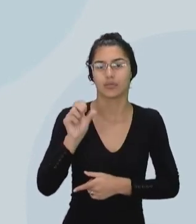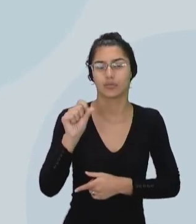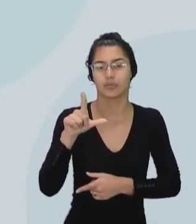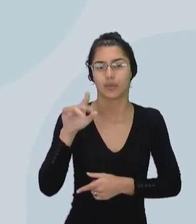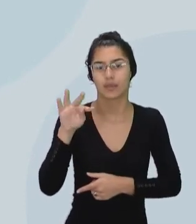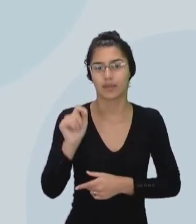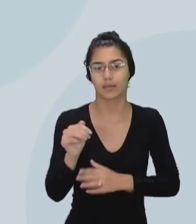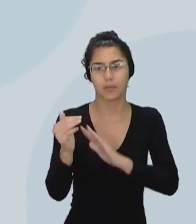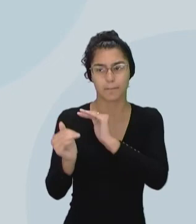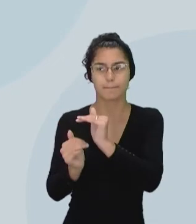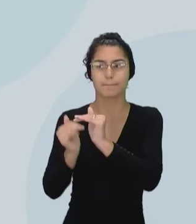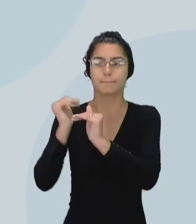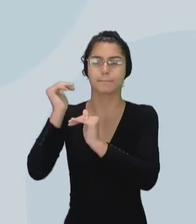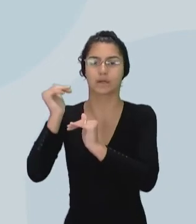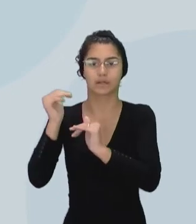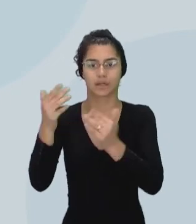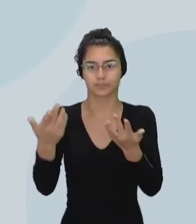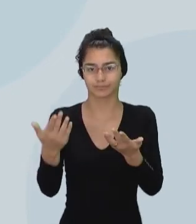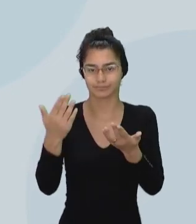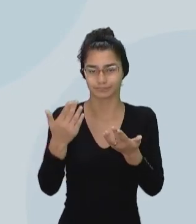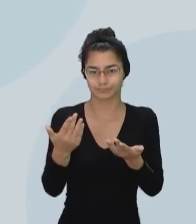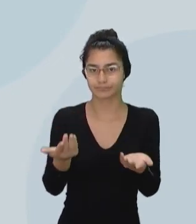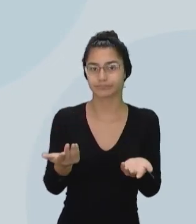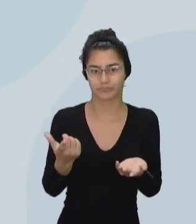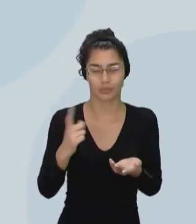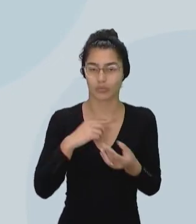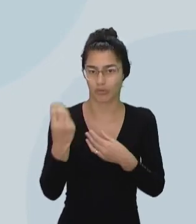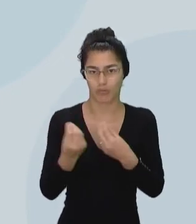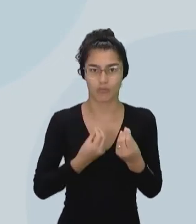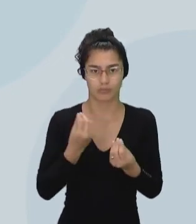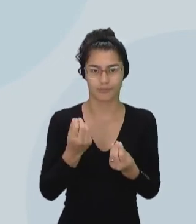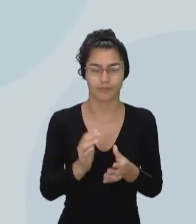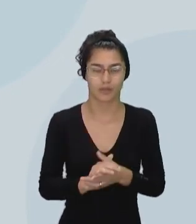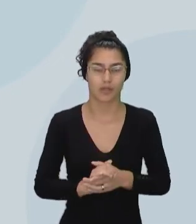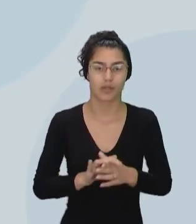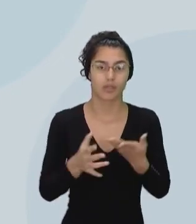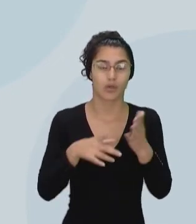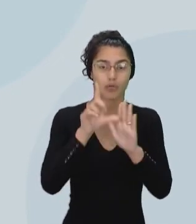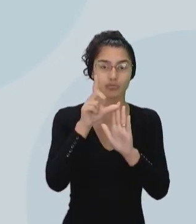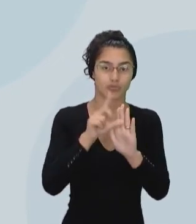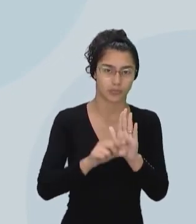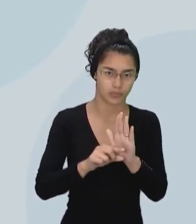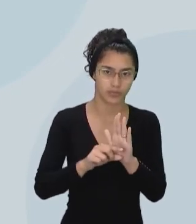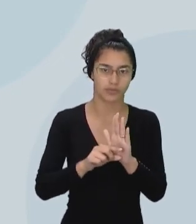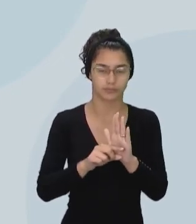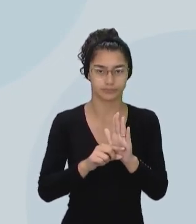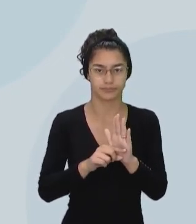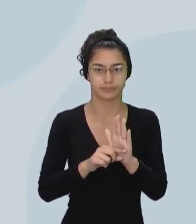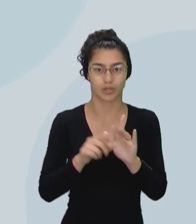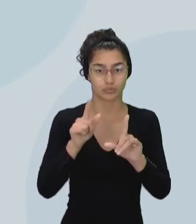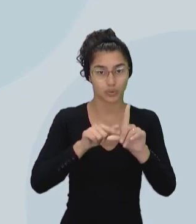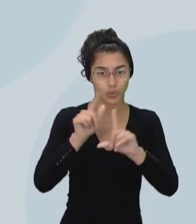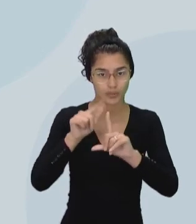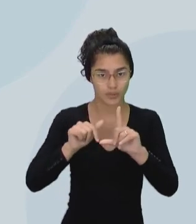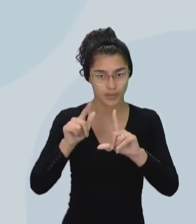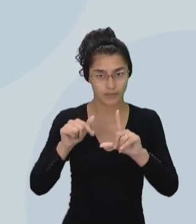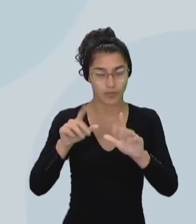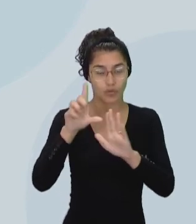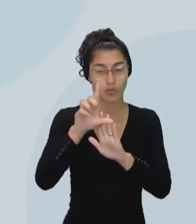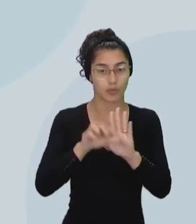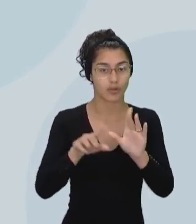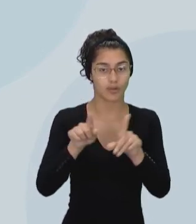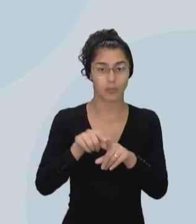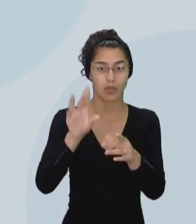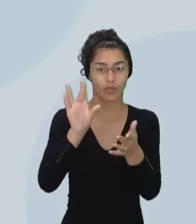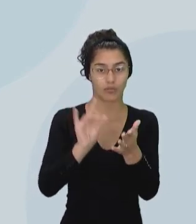para levar essa glicose para dentro das minhas células? Então, redução desses níveis, redução dos fatores